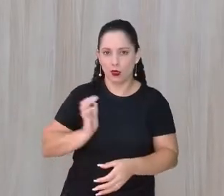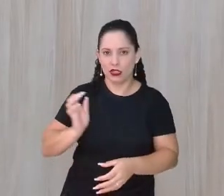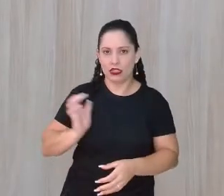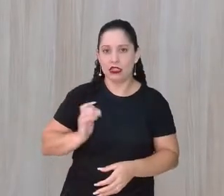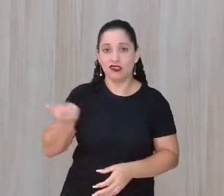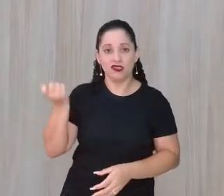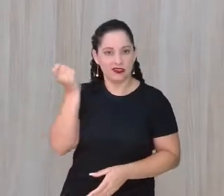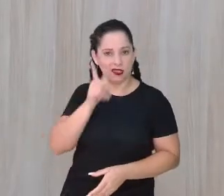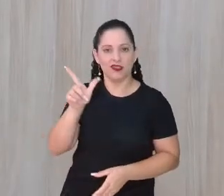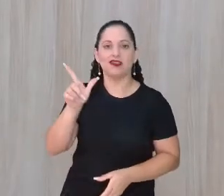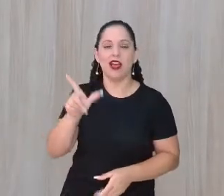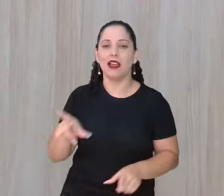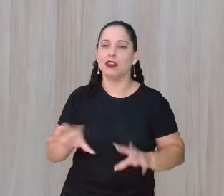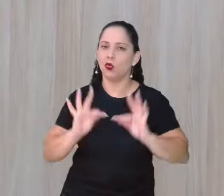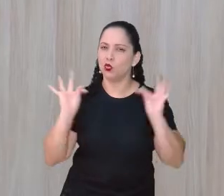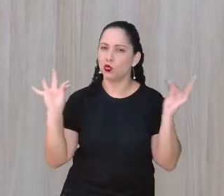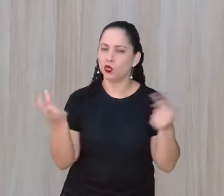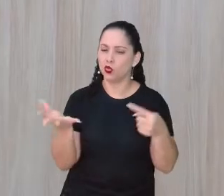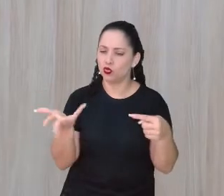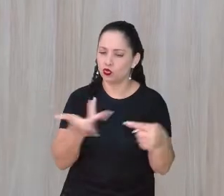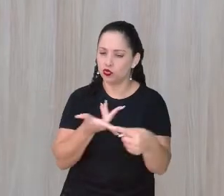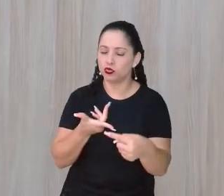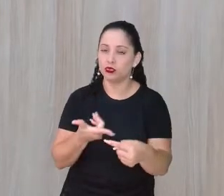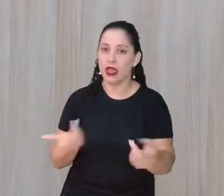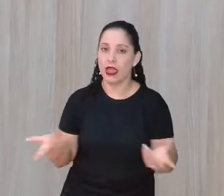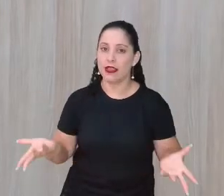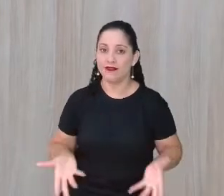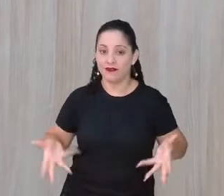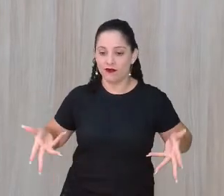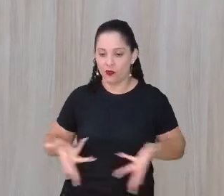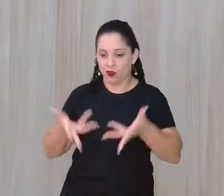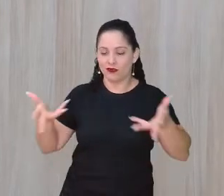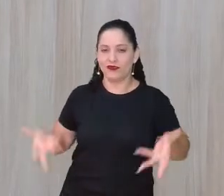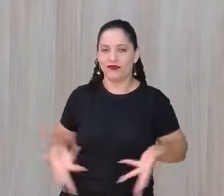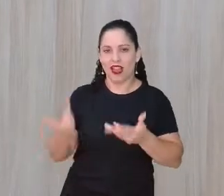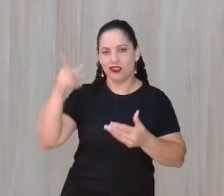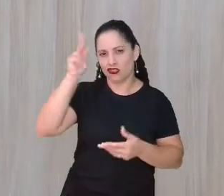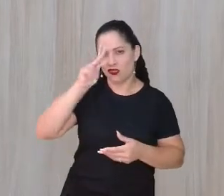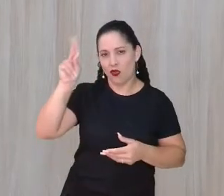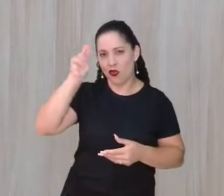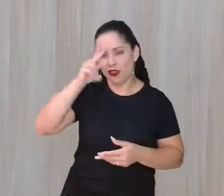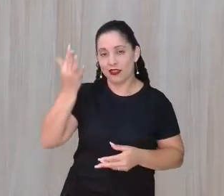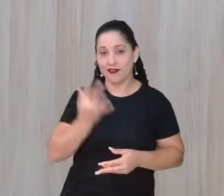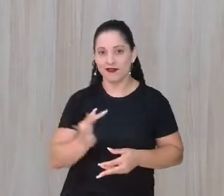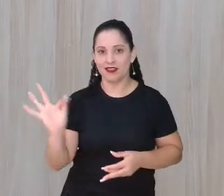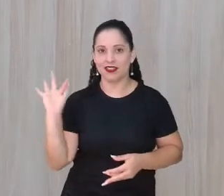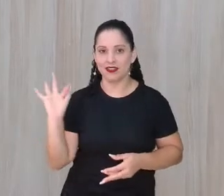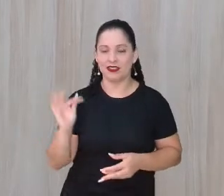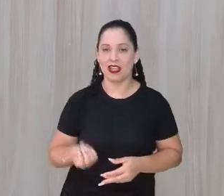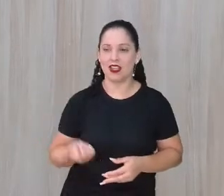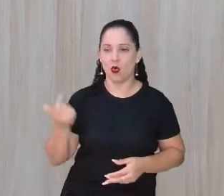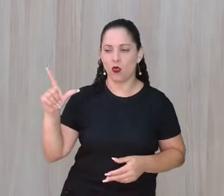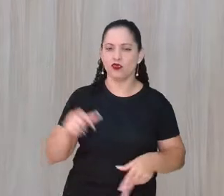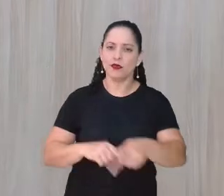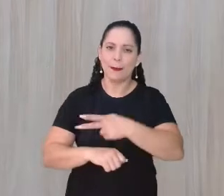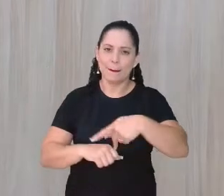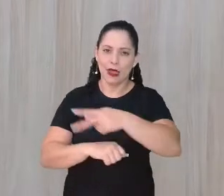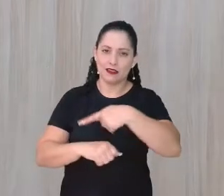somou para a história da França e também inspirou outros países a se inspirar, né,